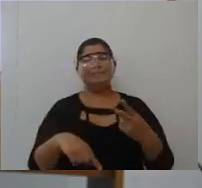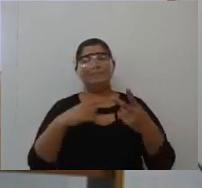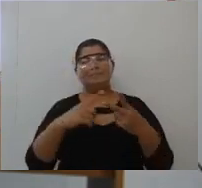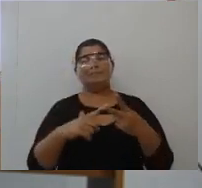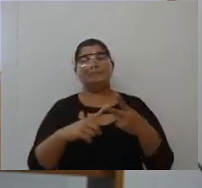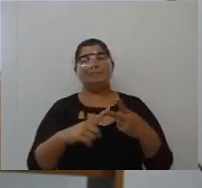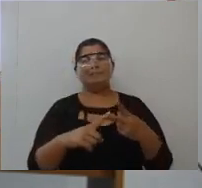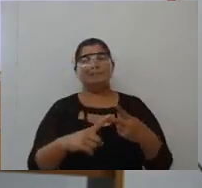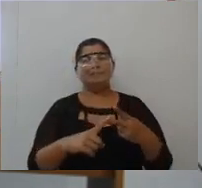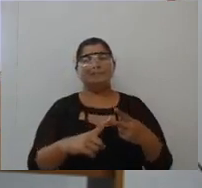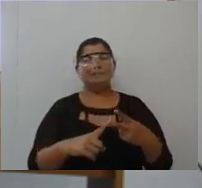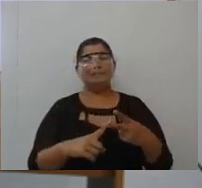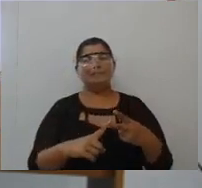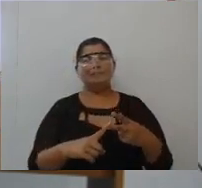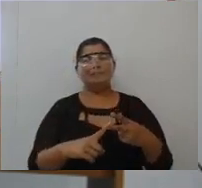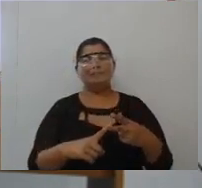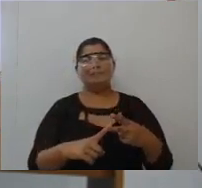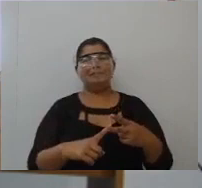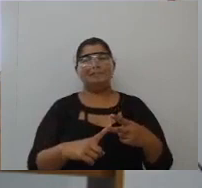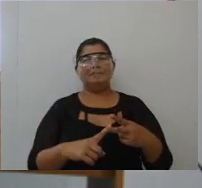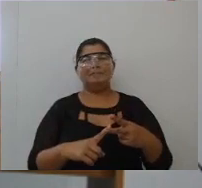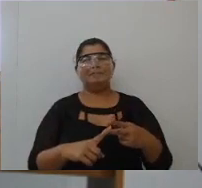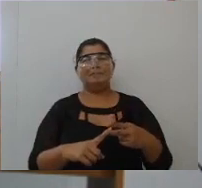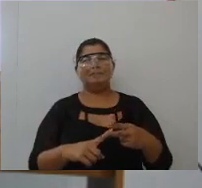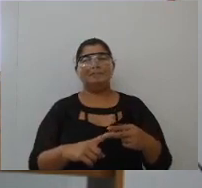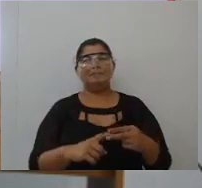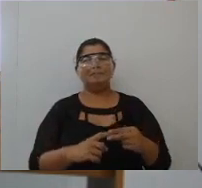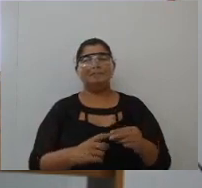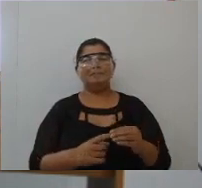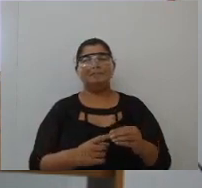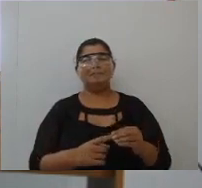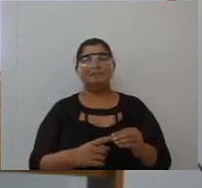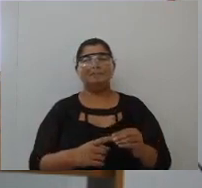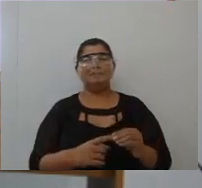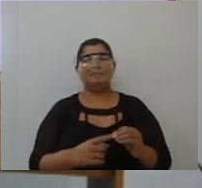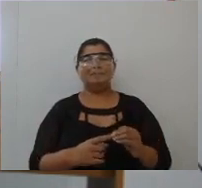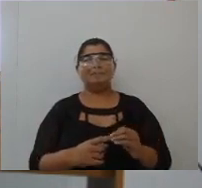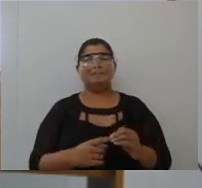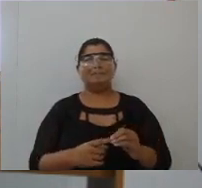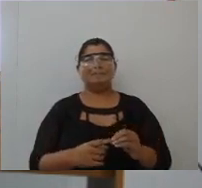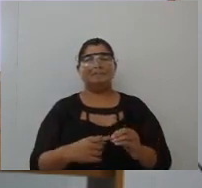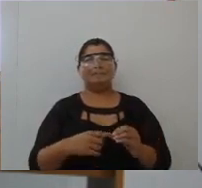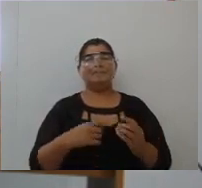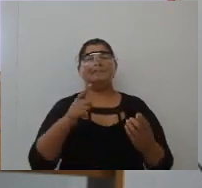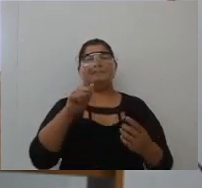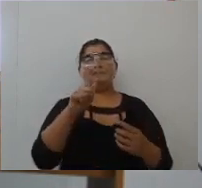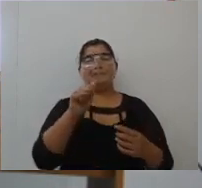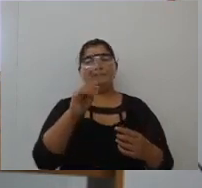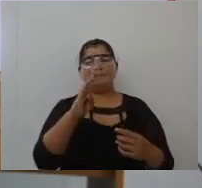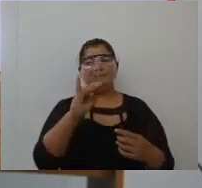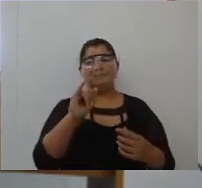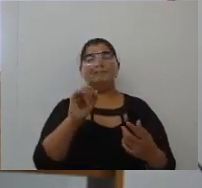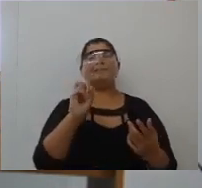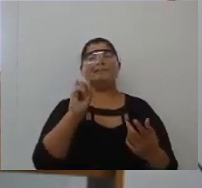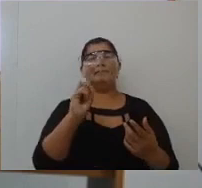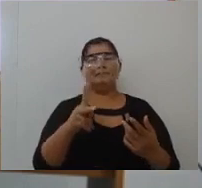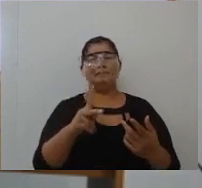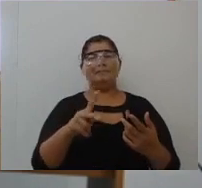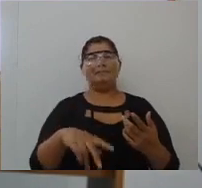pessoa. Deixa eu ver quem mais. Gabi, já falei.